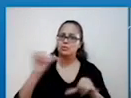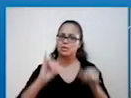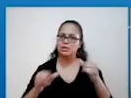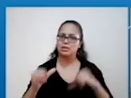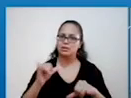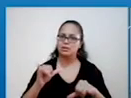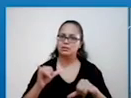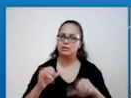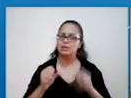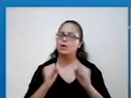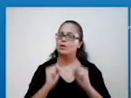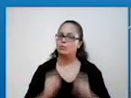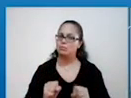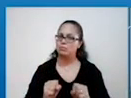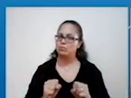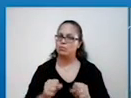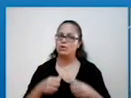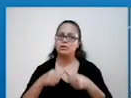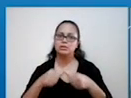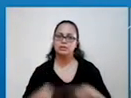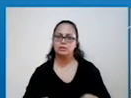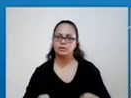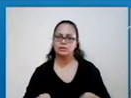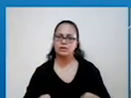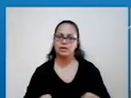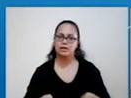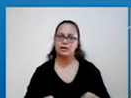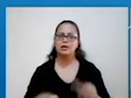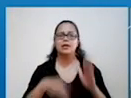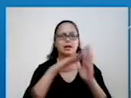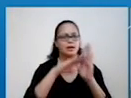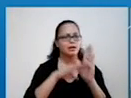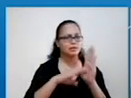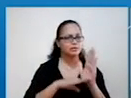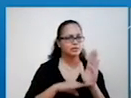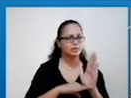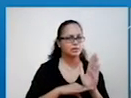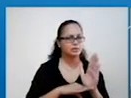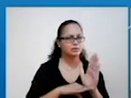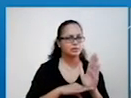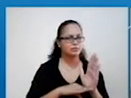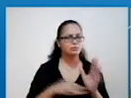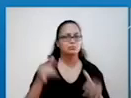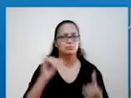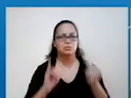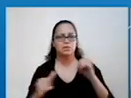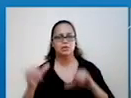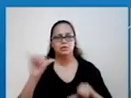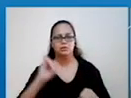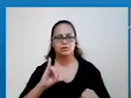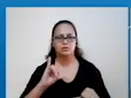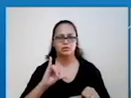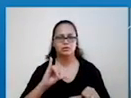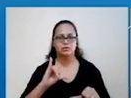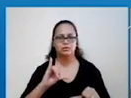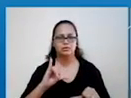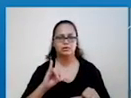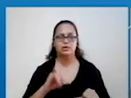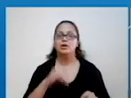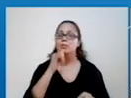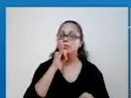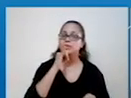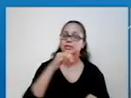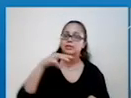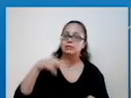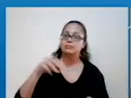lugar na classificação periódica. Veja a seguir os isótopos naturais do elemento químico magnésio e